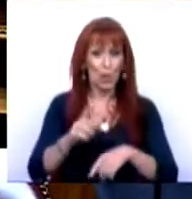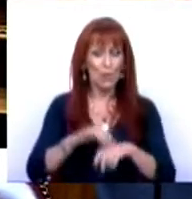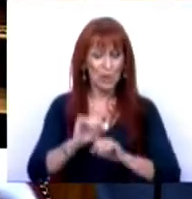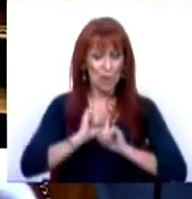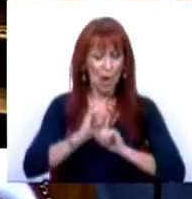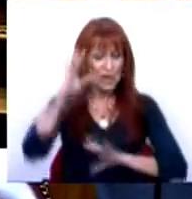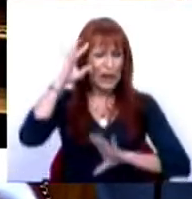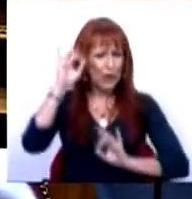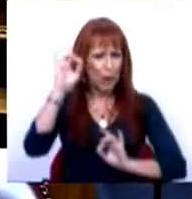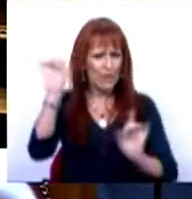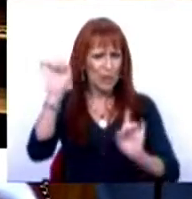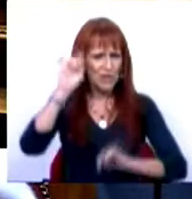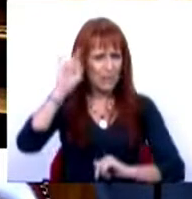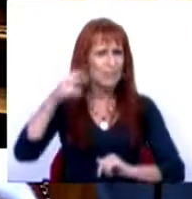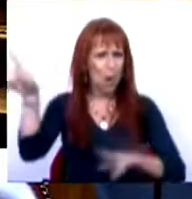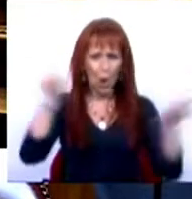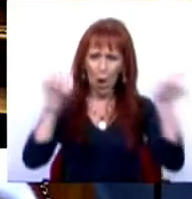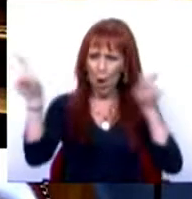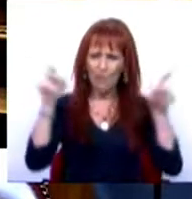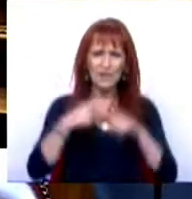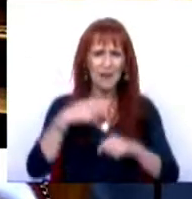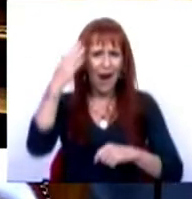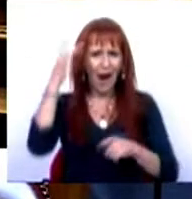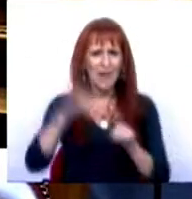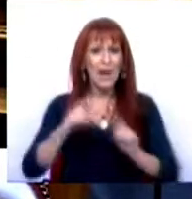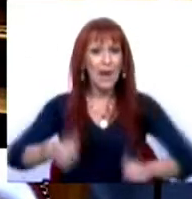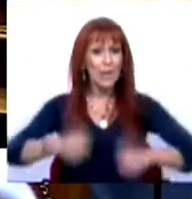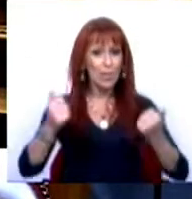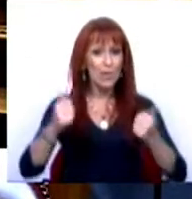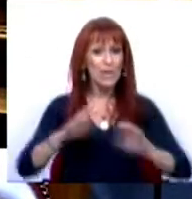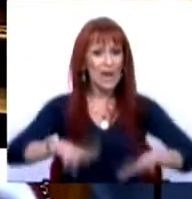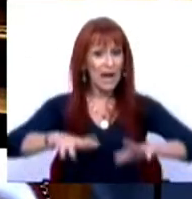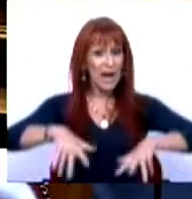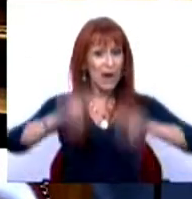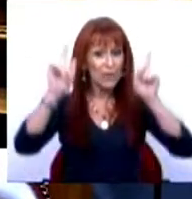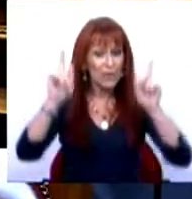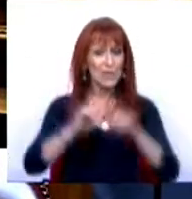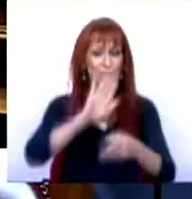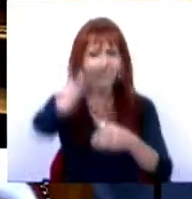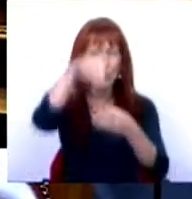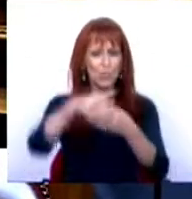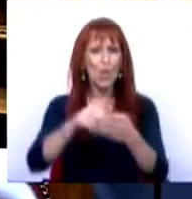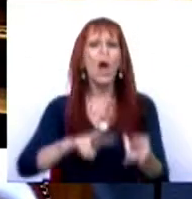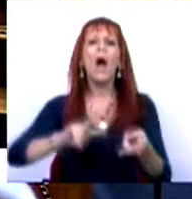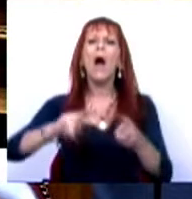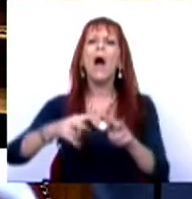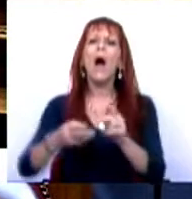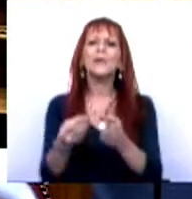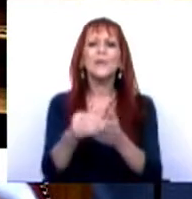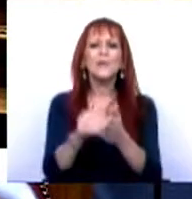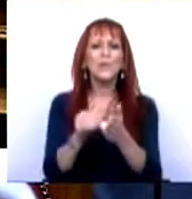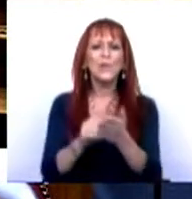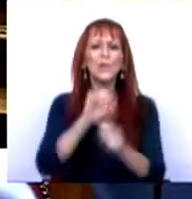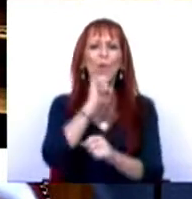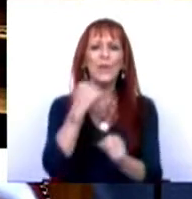nossos dogmas e sabemos ouvir, considerámos que era bom evoluir para a inclusão de alterações